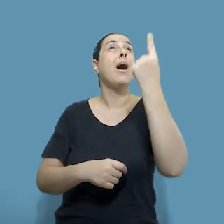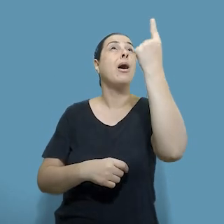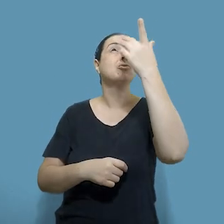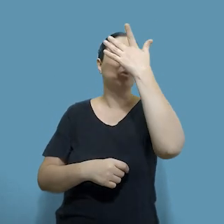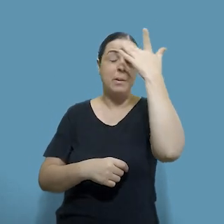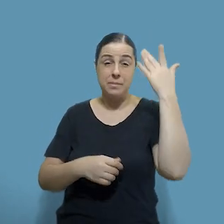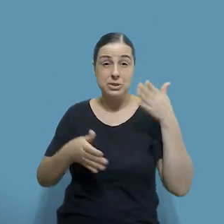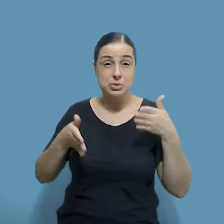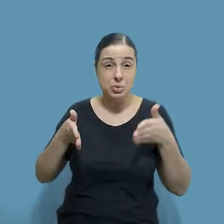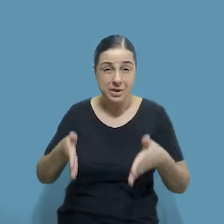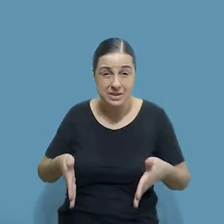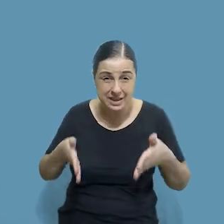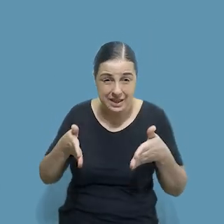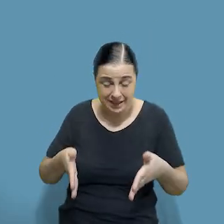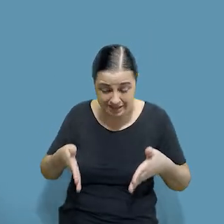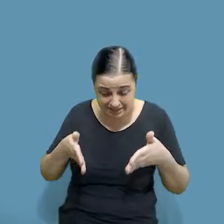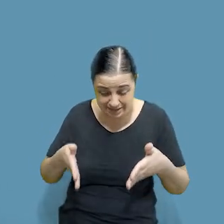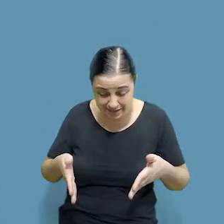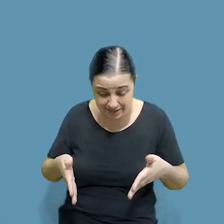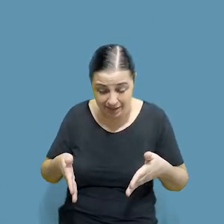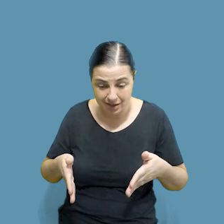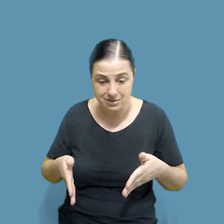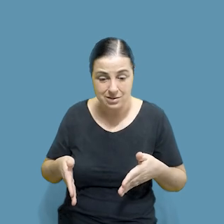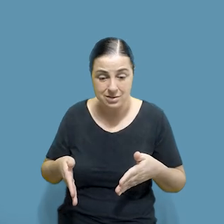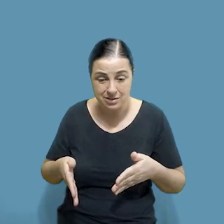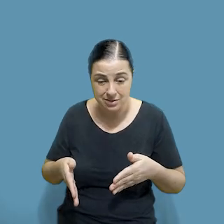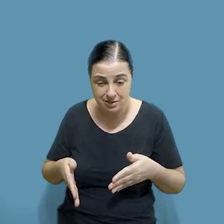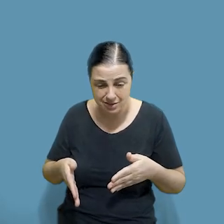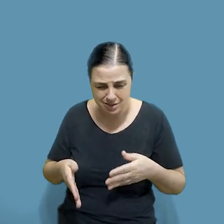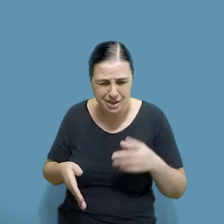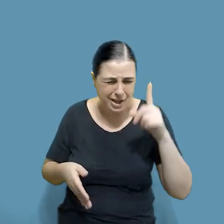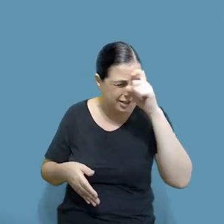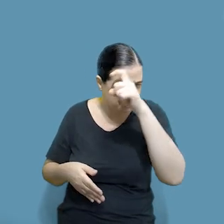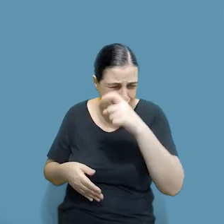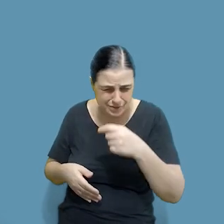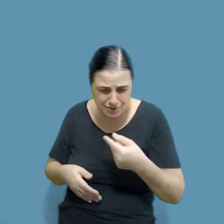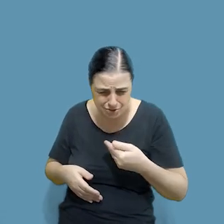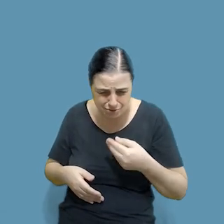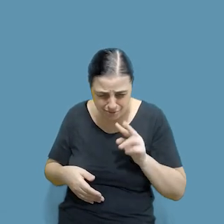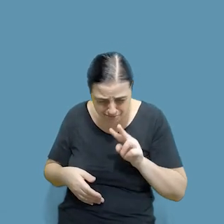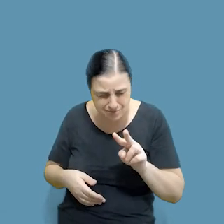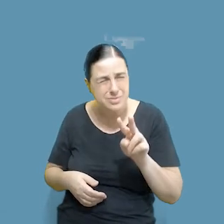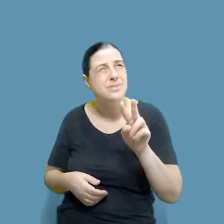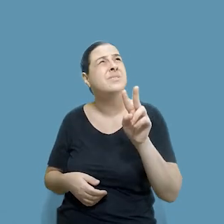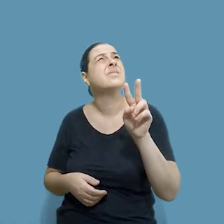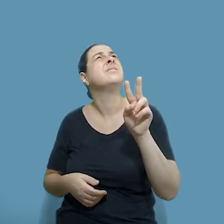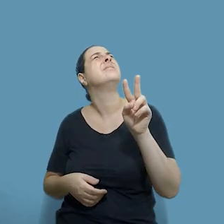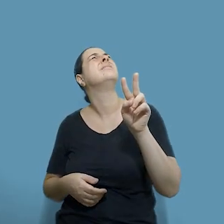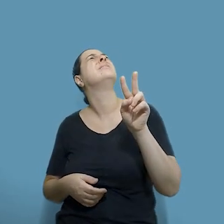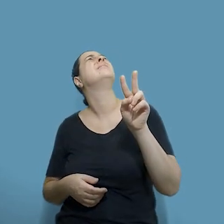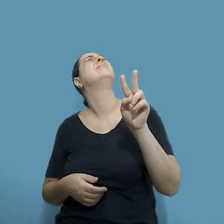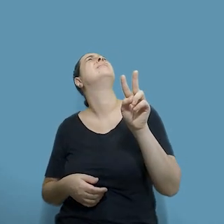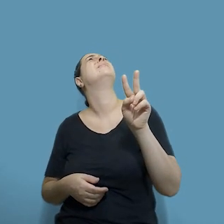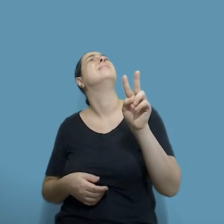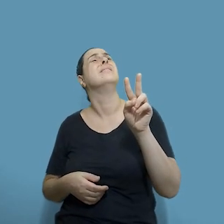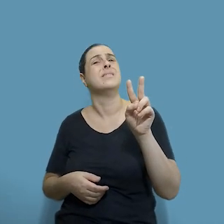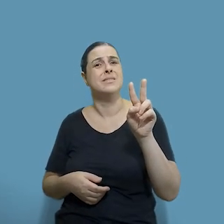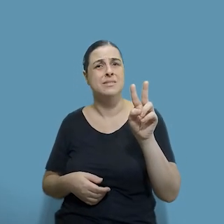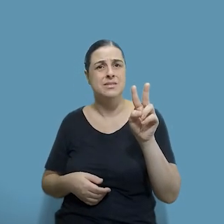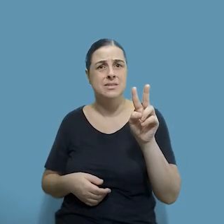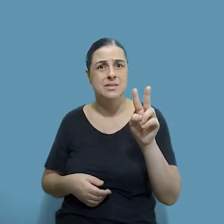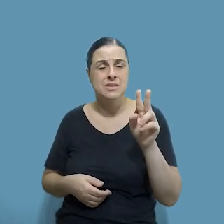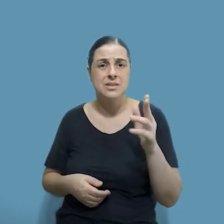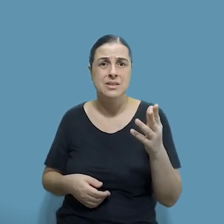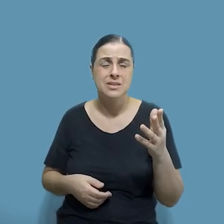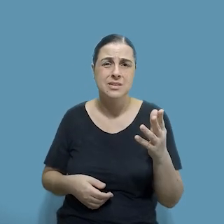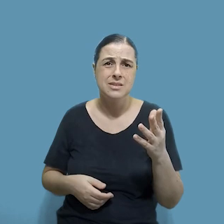pessoa cadeirante estivesse sozinha, sentada na cadeira, ficaria difícil de ler, sabe? Gente, sério. Tipo, sei